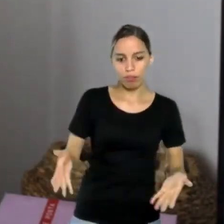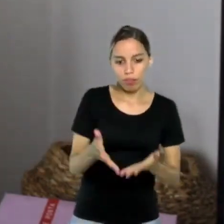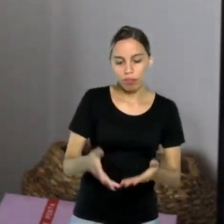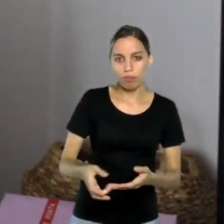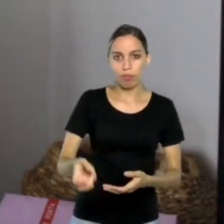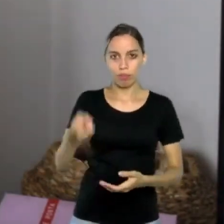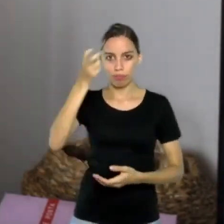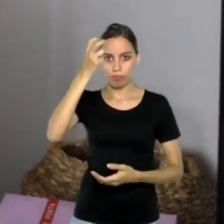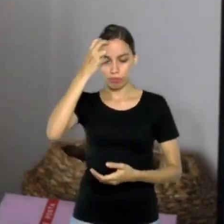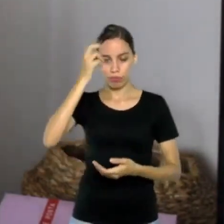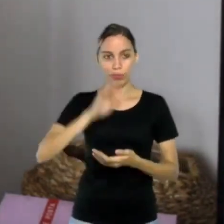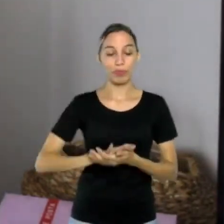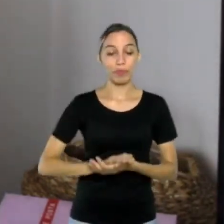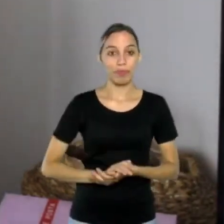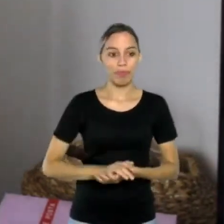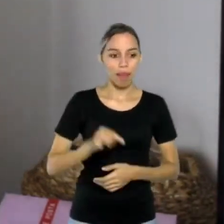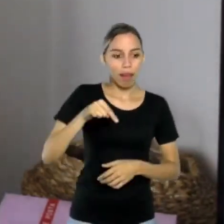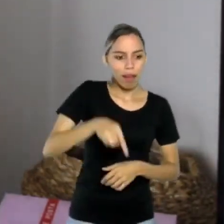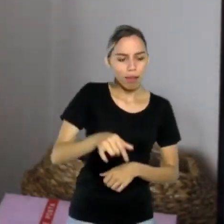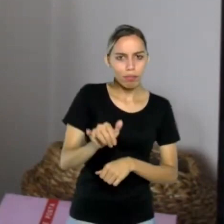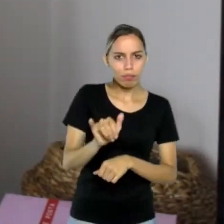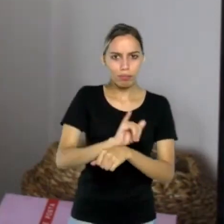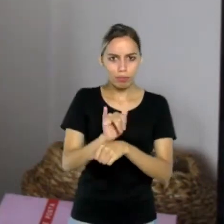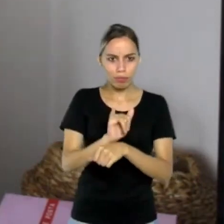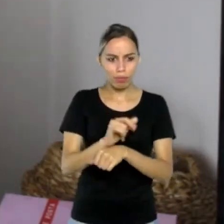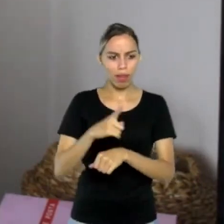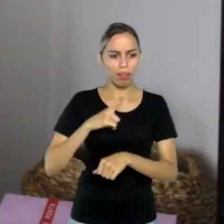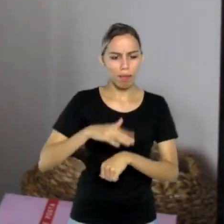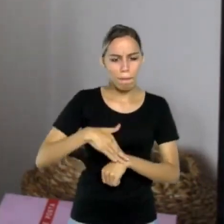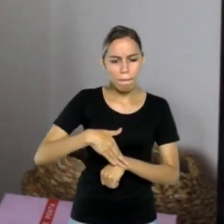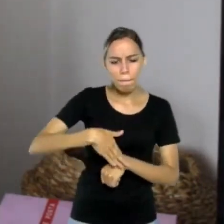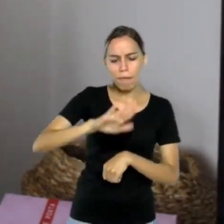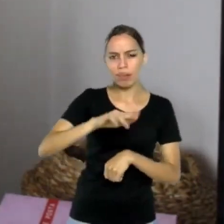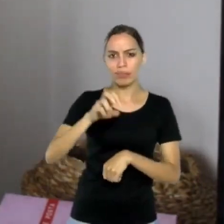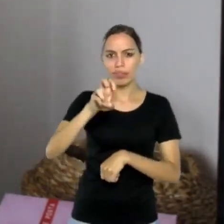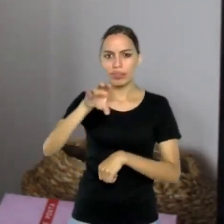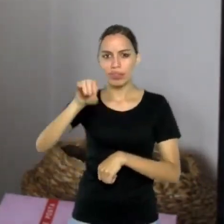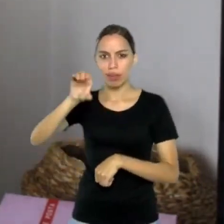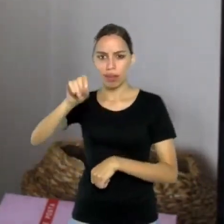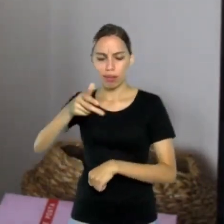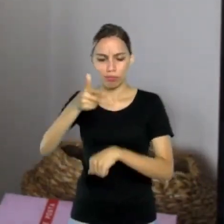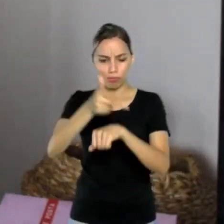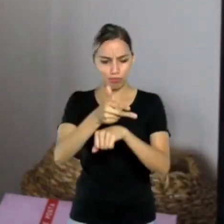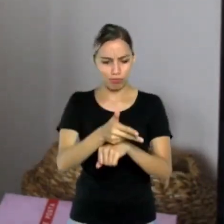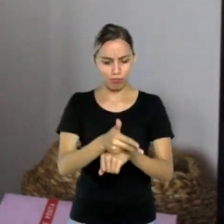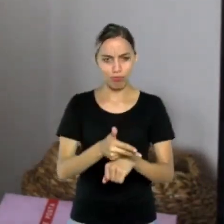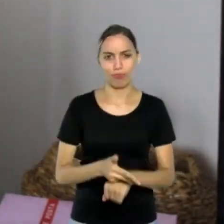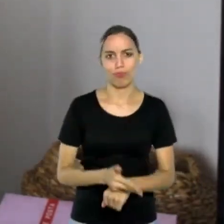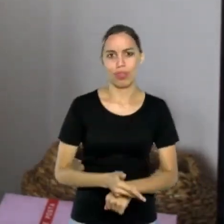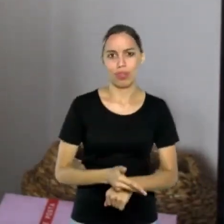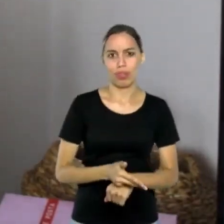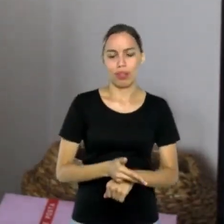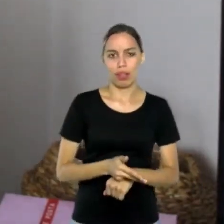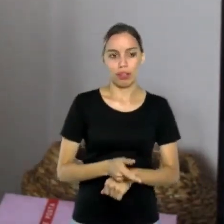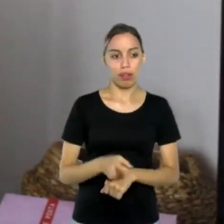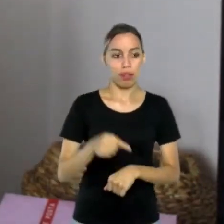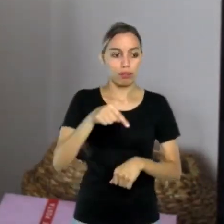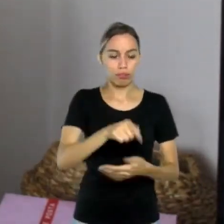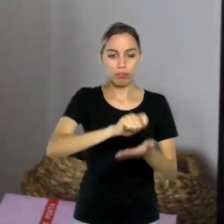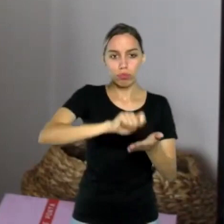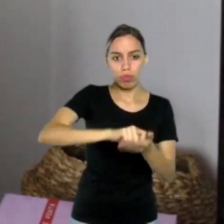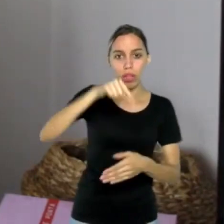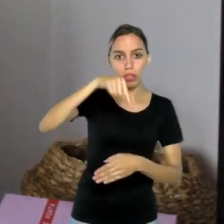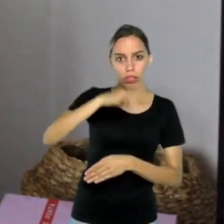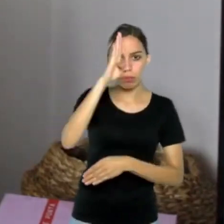Cultura. A jornalista e apresentadora Josane Faleiro é uma mulher branca de cabelos loiros e longos. Josane veste